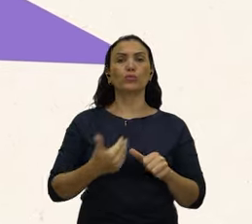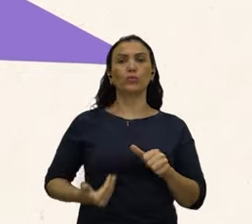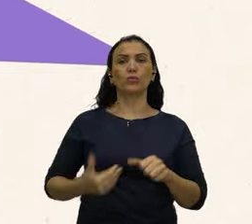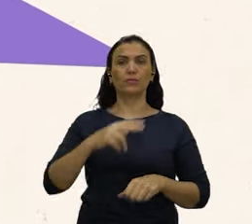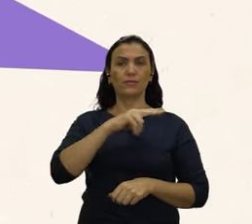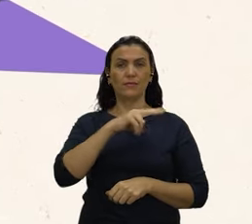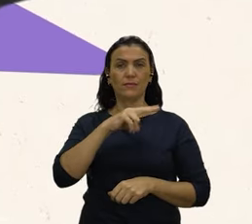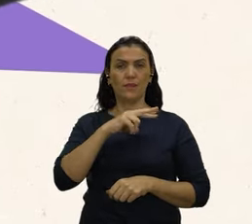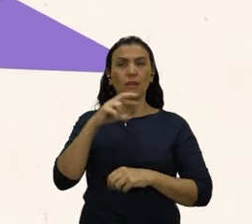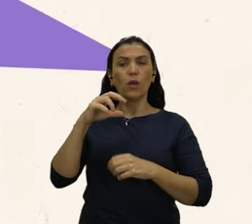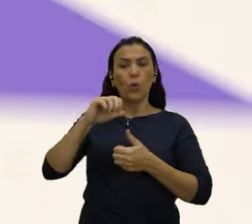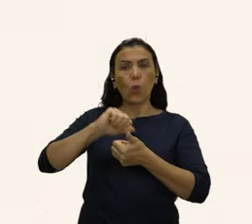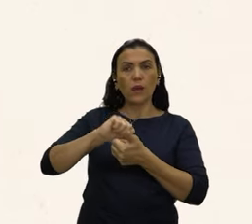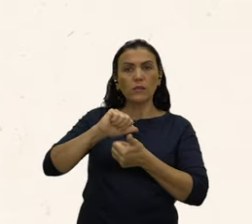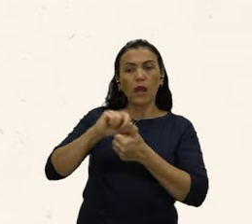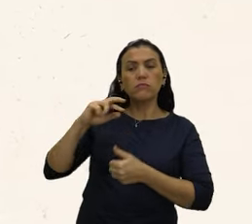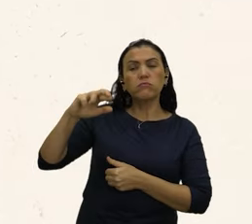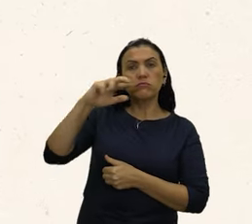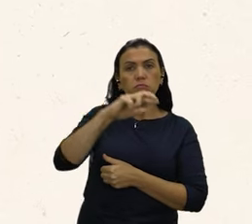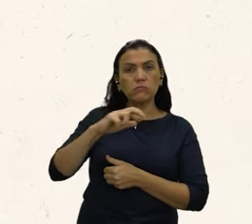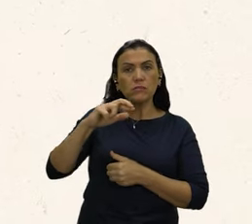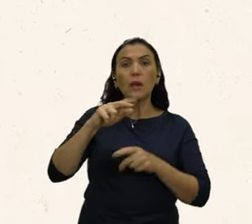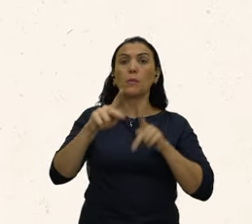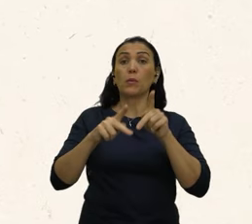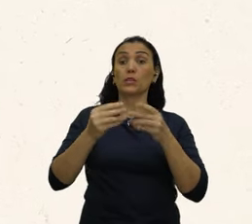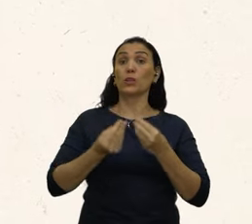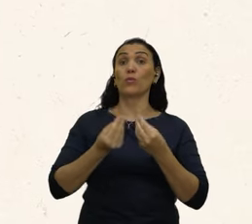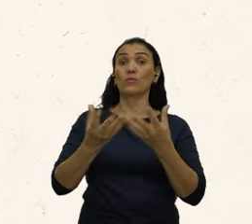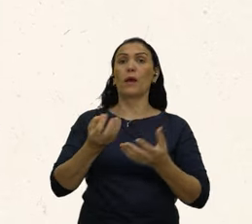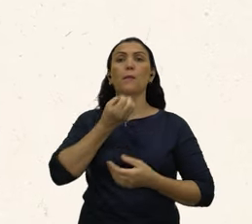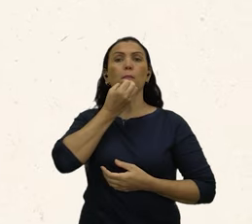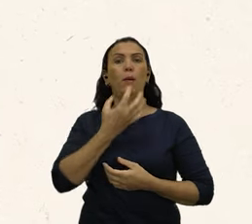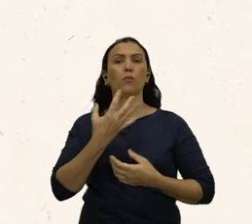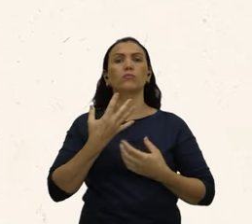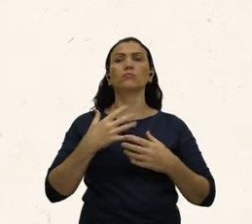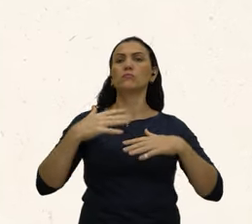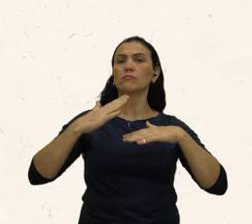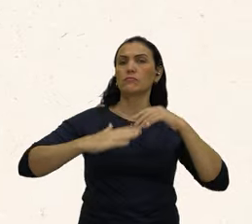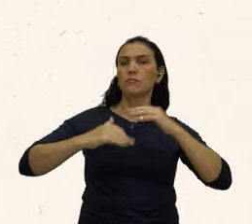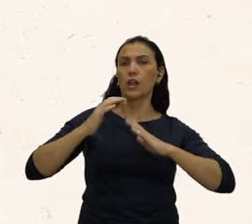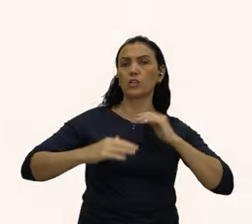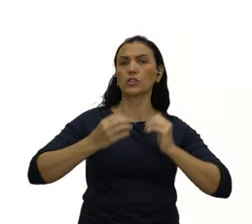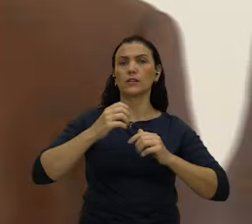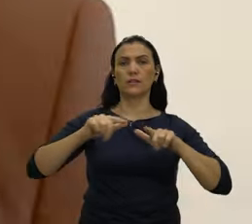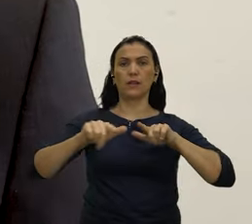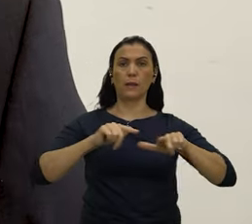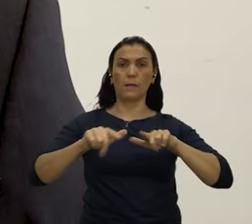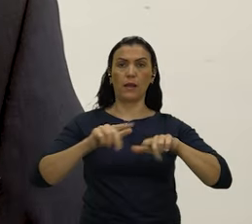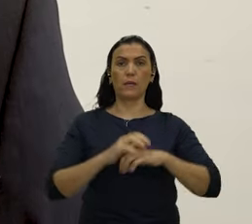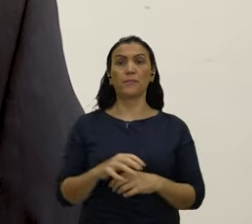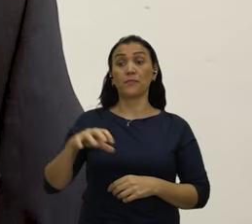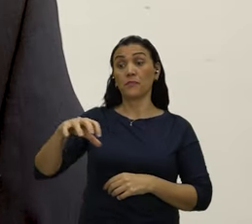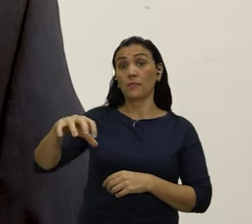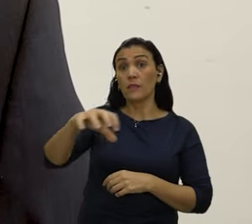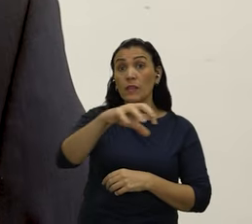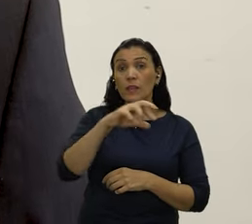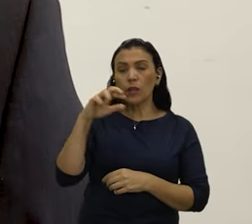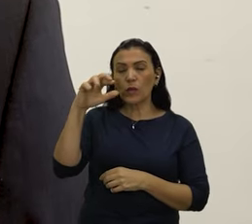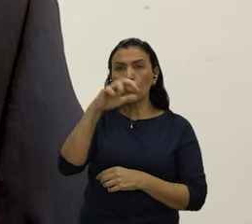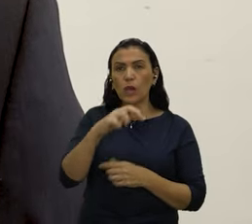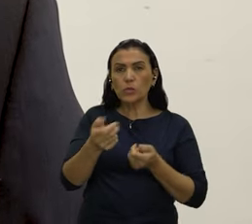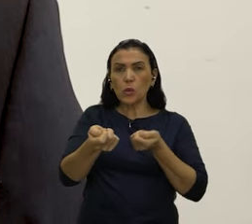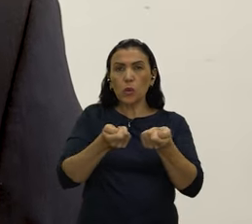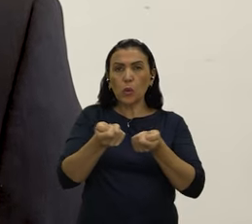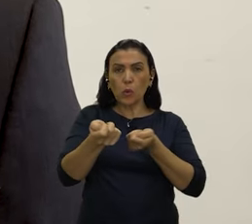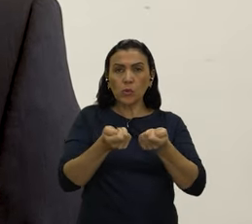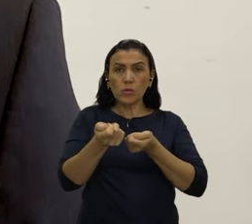qualidade fiscalizada. Isso para garantir à população uma boa prestação desses serviços. A agência reguladora, da forma como